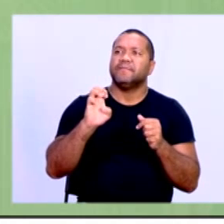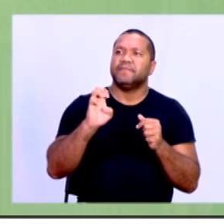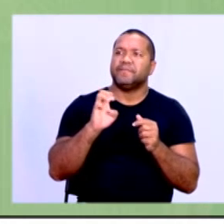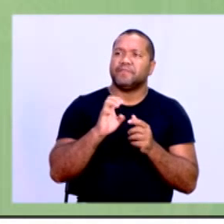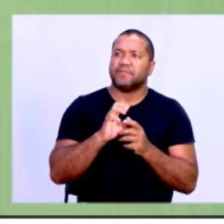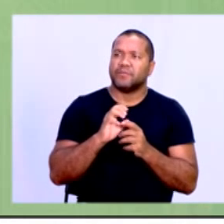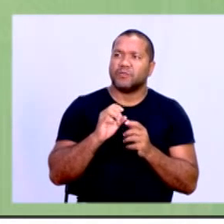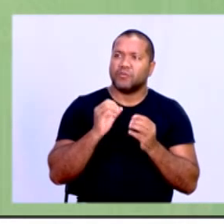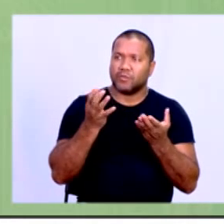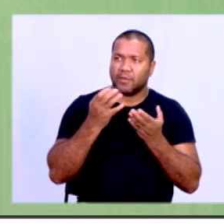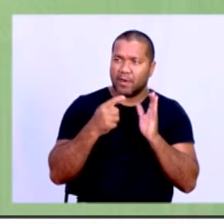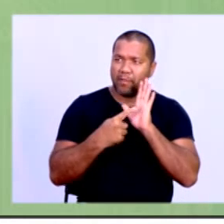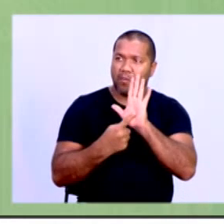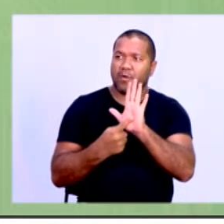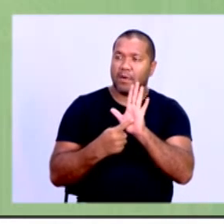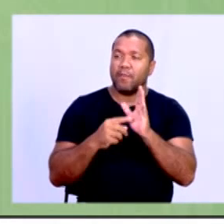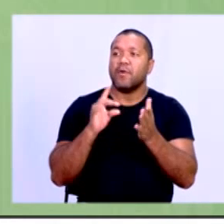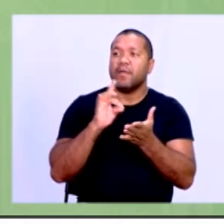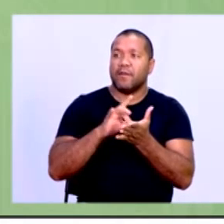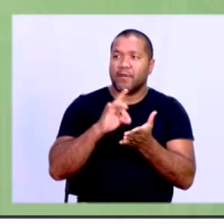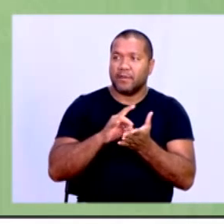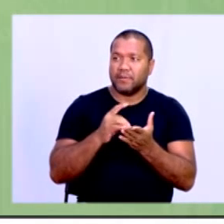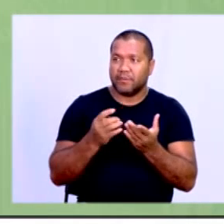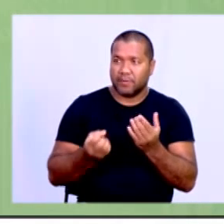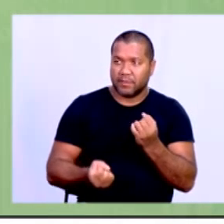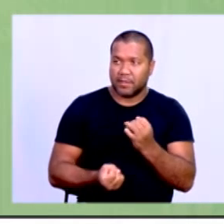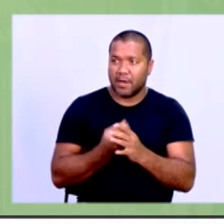tá? Porque, na verdade, se eu fosse colocar mais